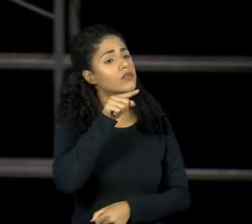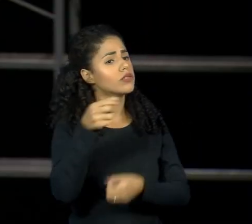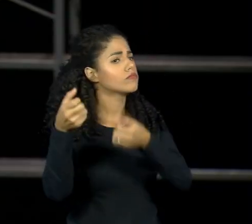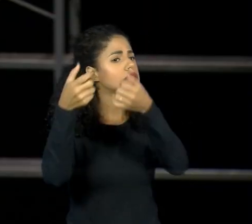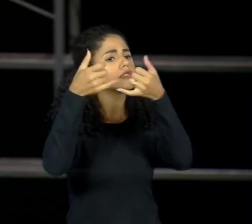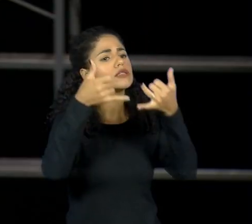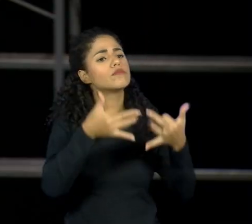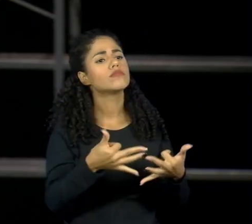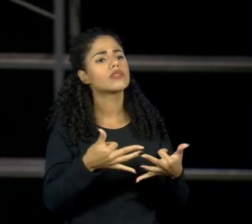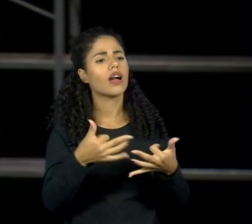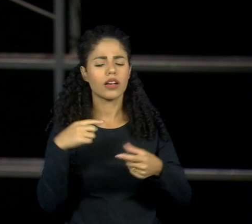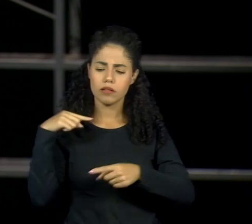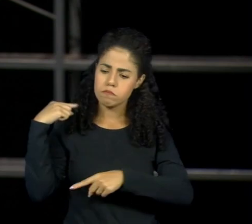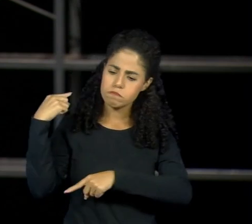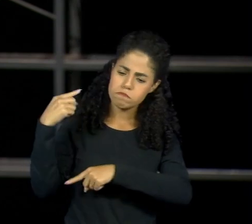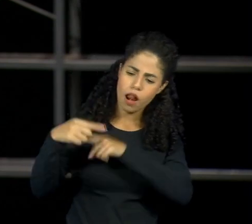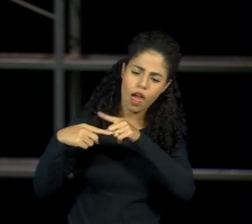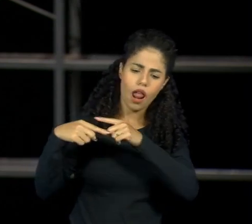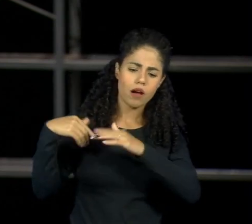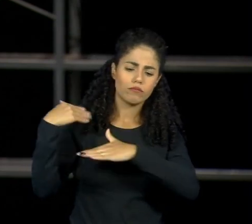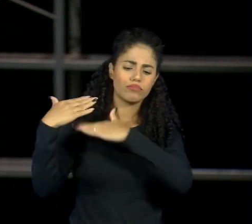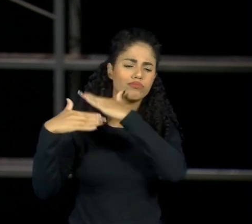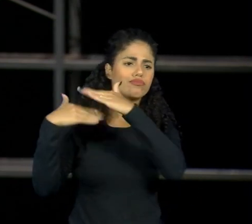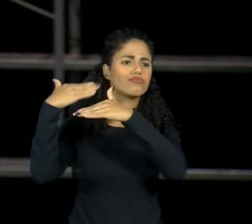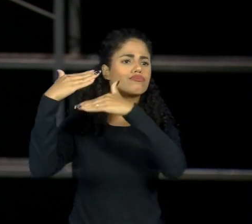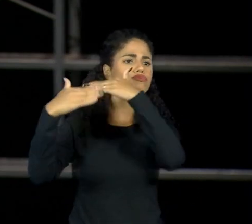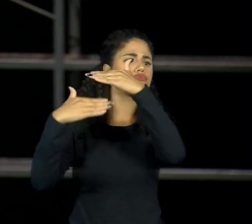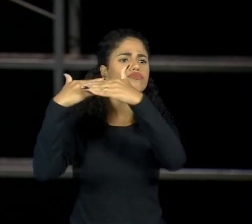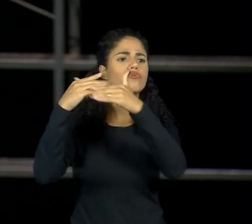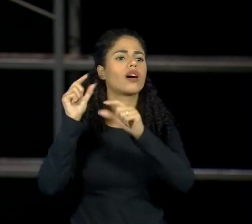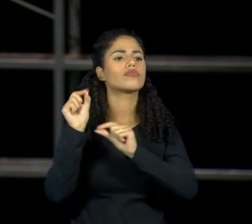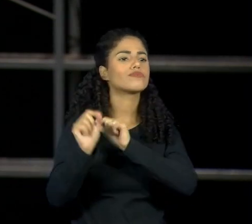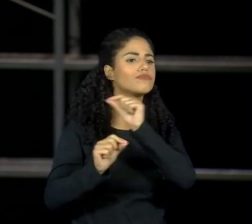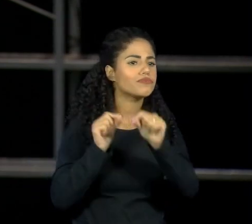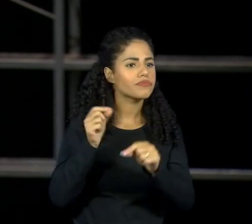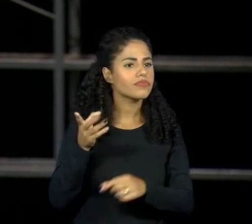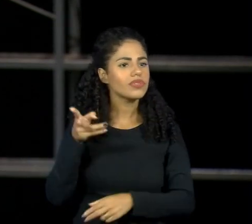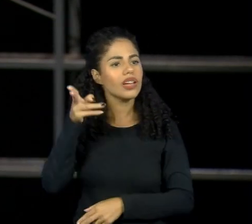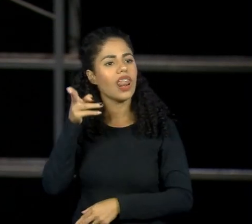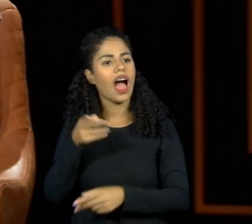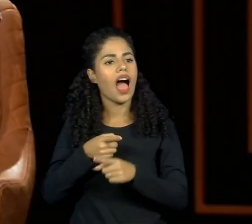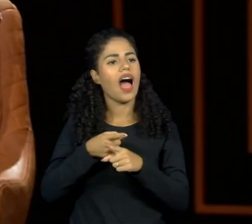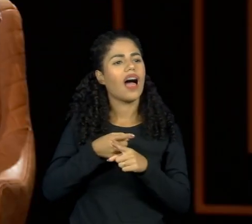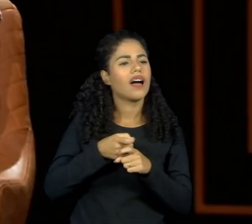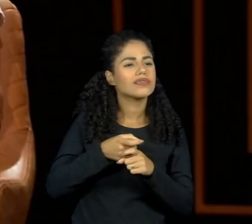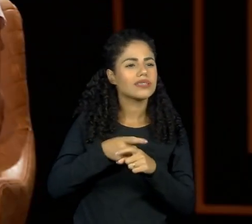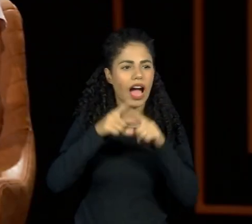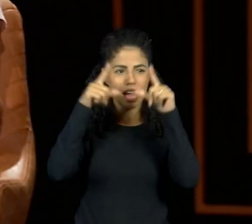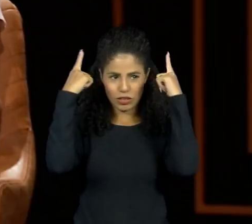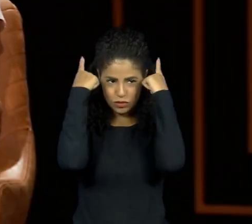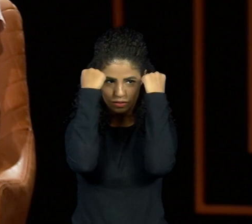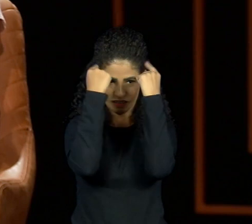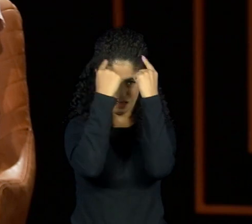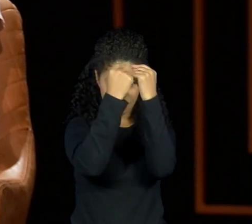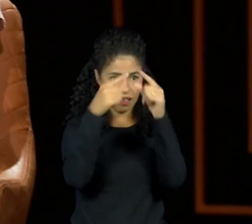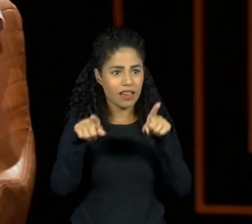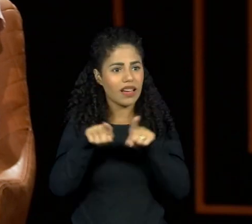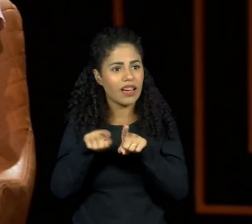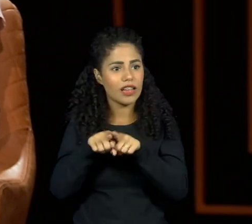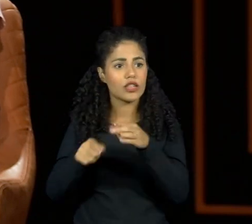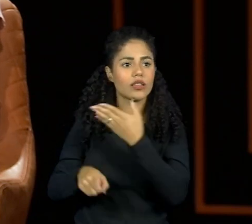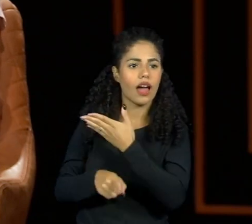fundamentos revolucionários dela? Né? Ela se baseava muito na tragédia grega, né? Total. A yoga